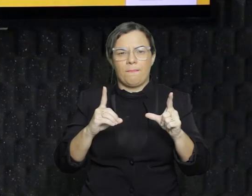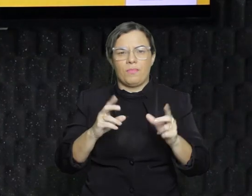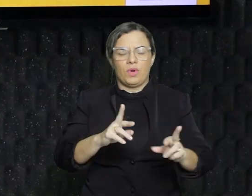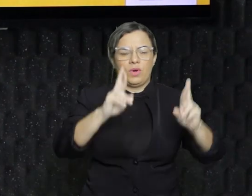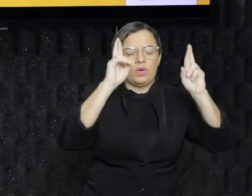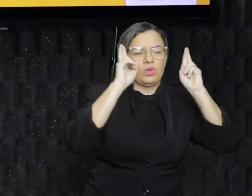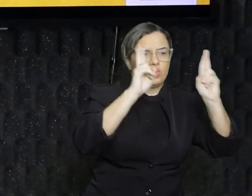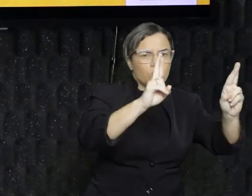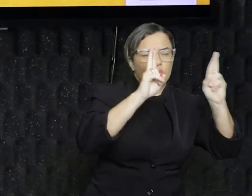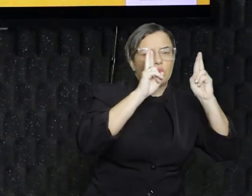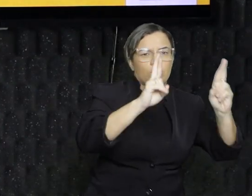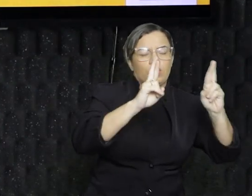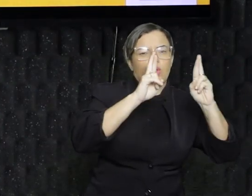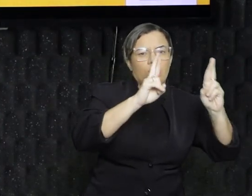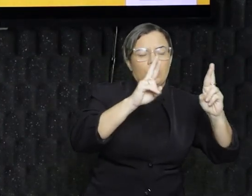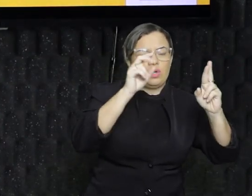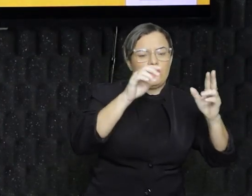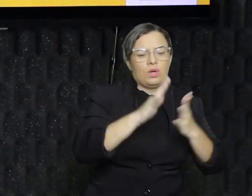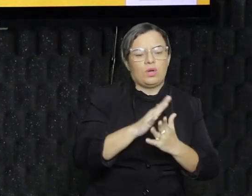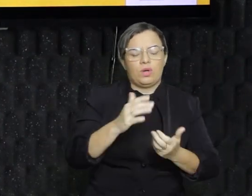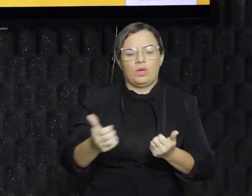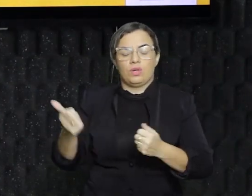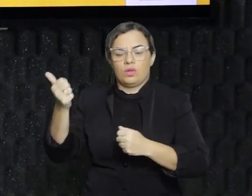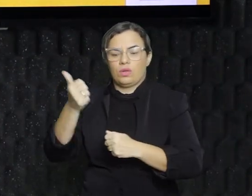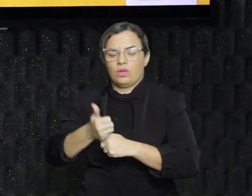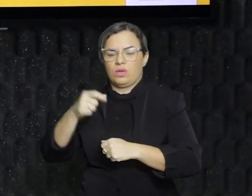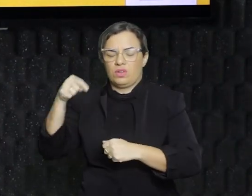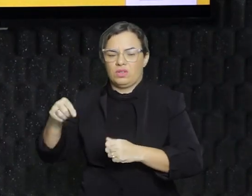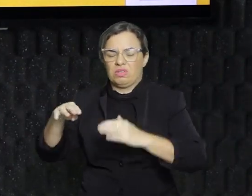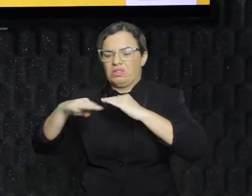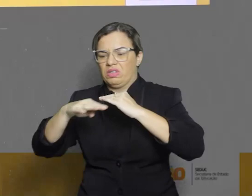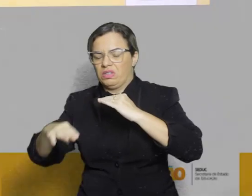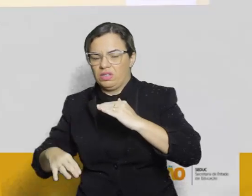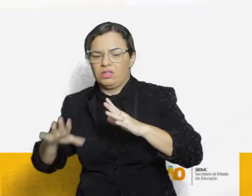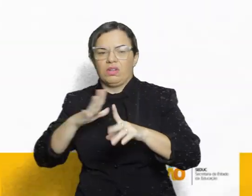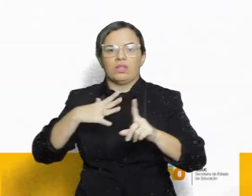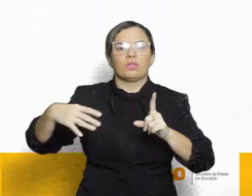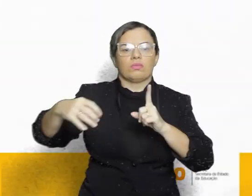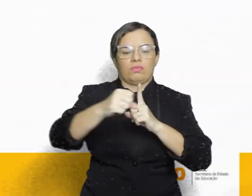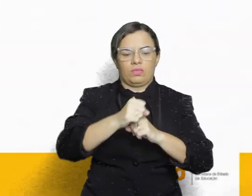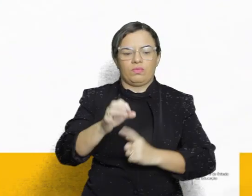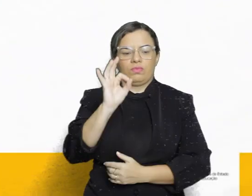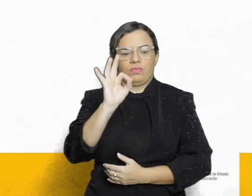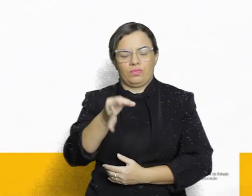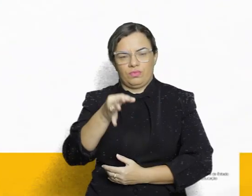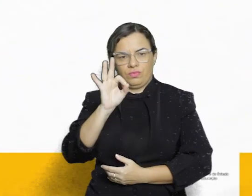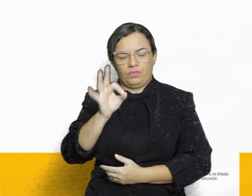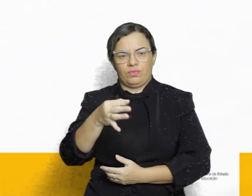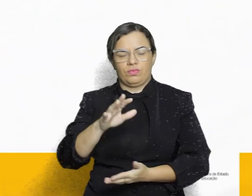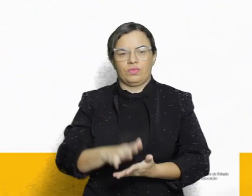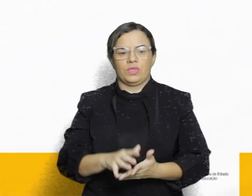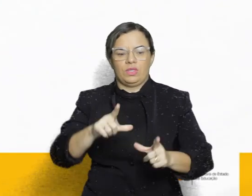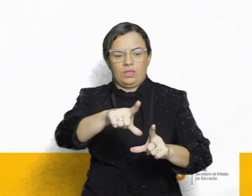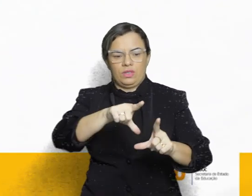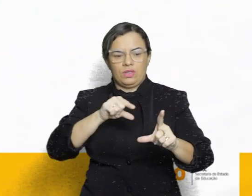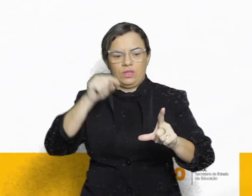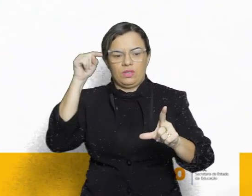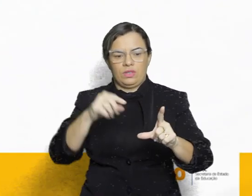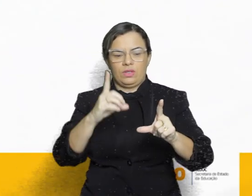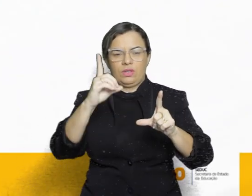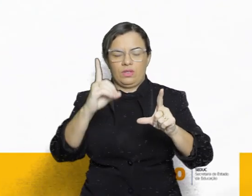de um lado, que deve substituir a globalização da desigualdade do outro? Com certeza, nosso gabarito aí, ó, é a letra